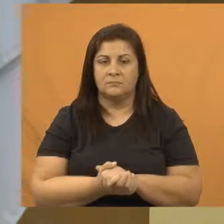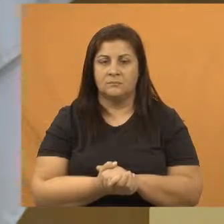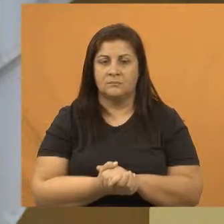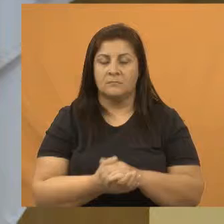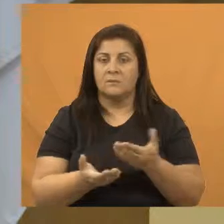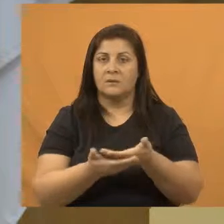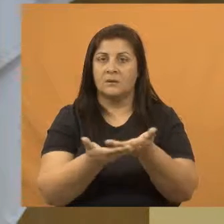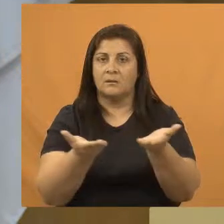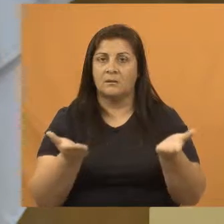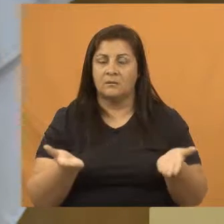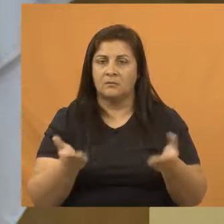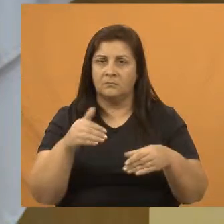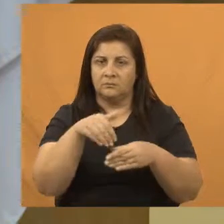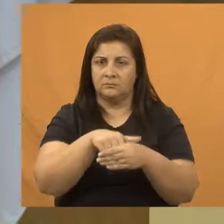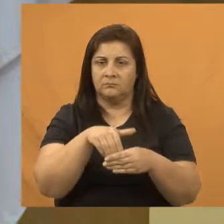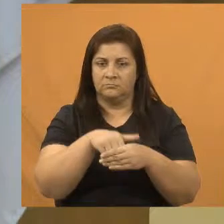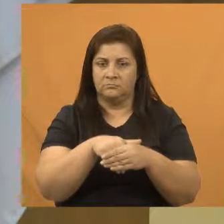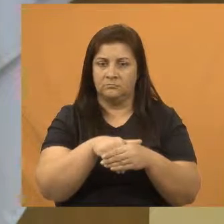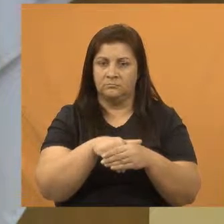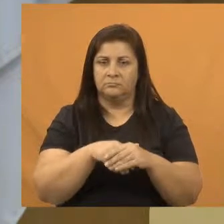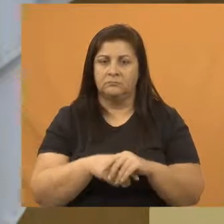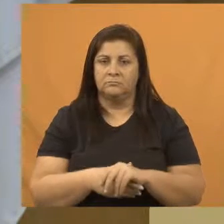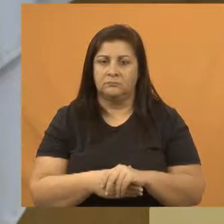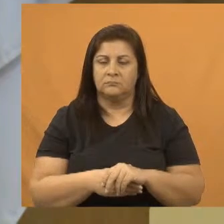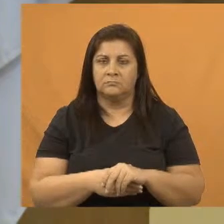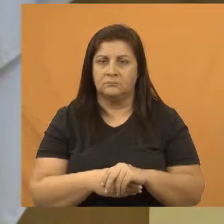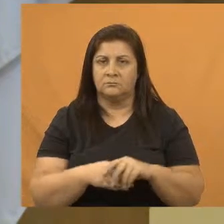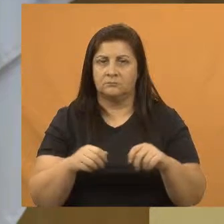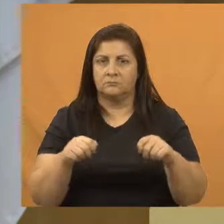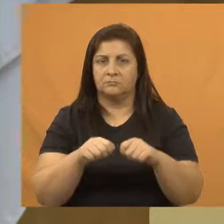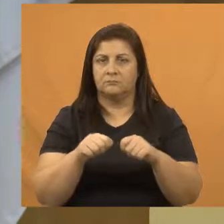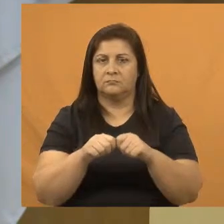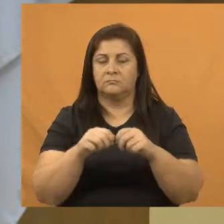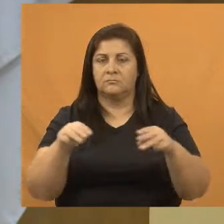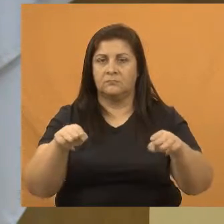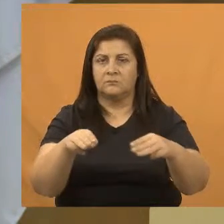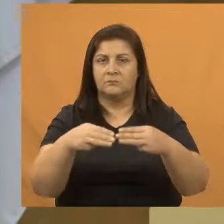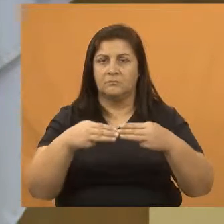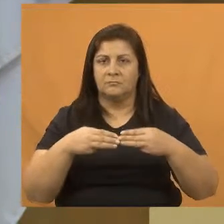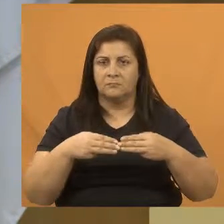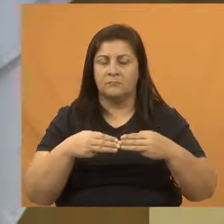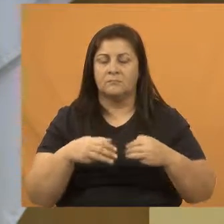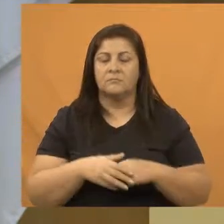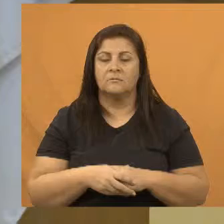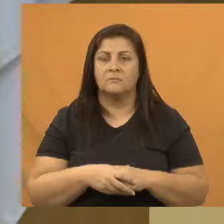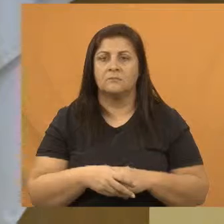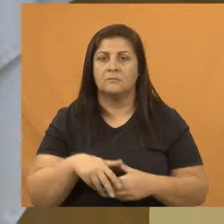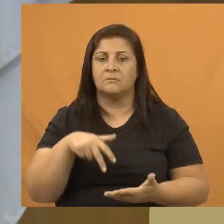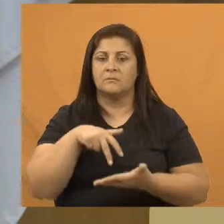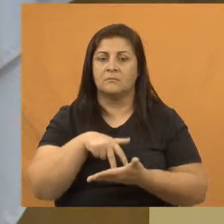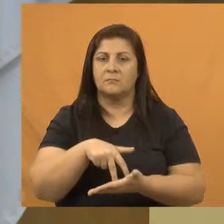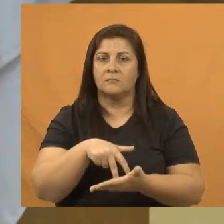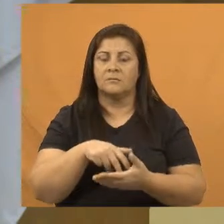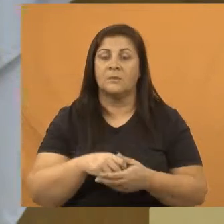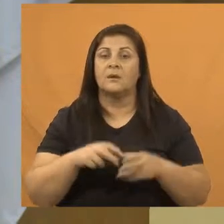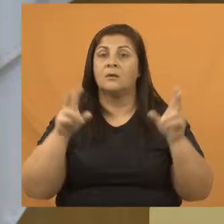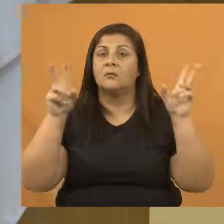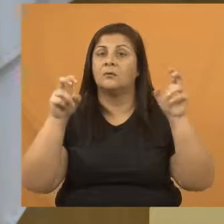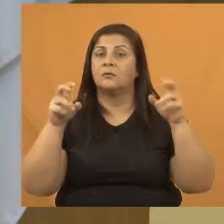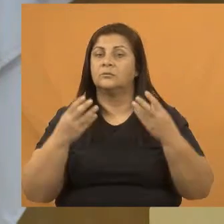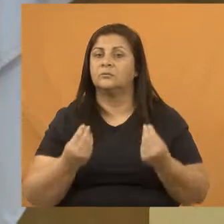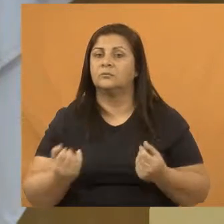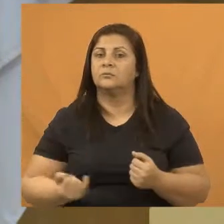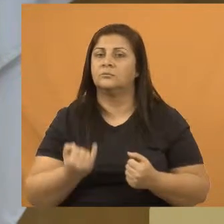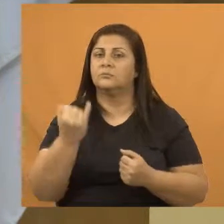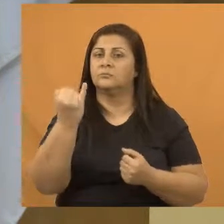que vocês votem aqui no final uma moção e se posicione em relação a esse tema que é tão